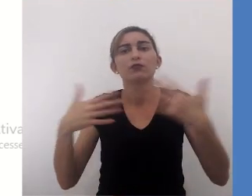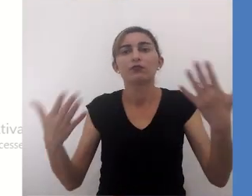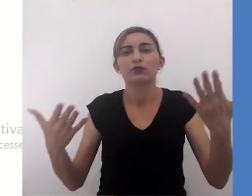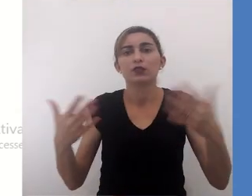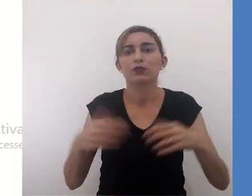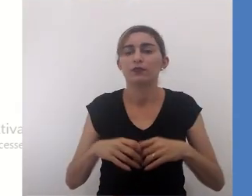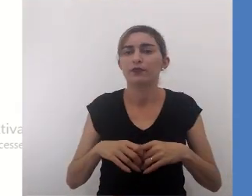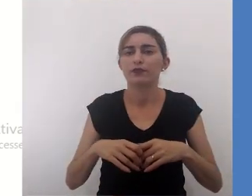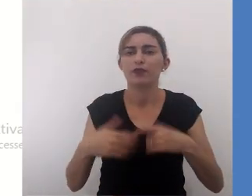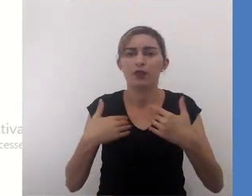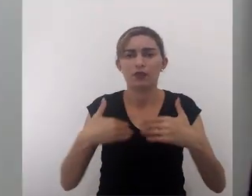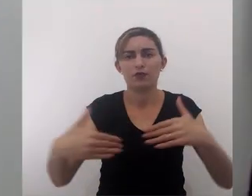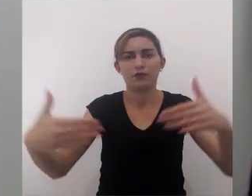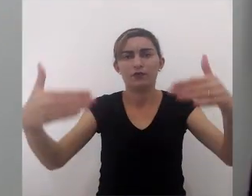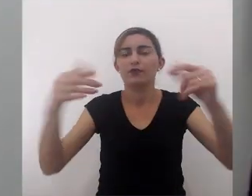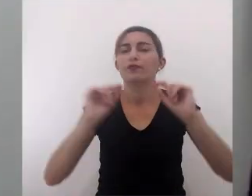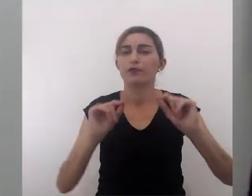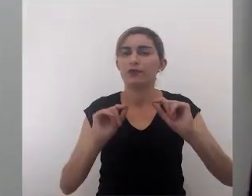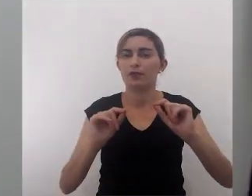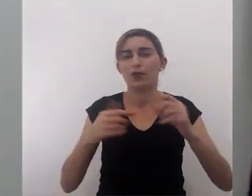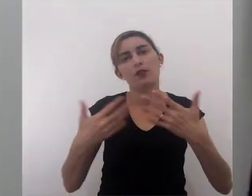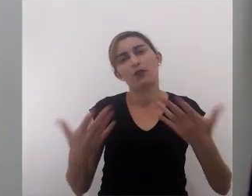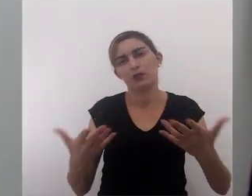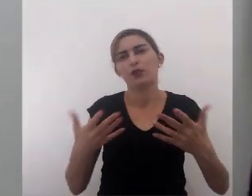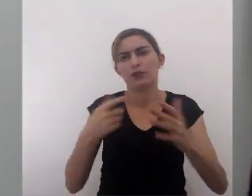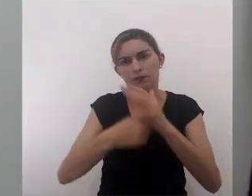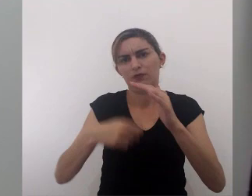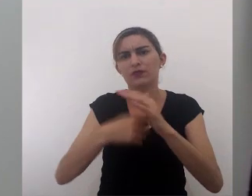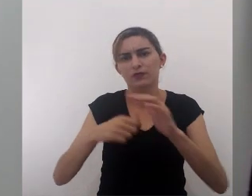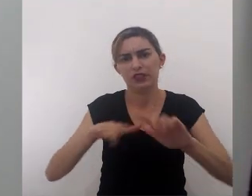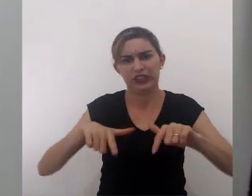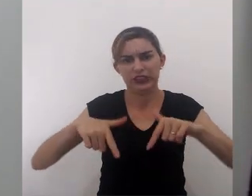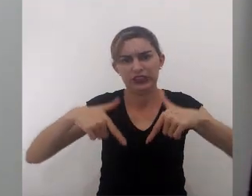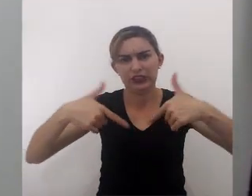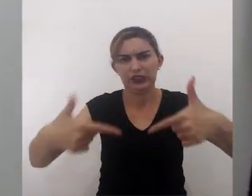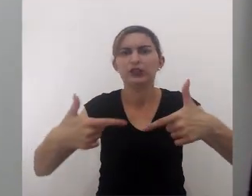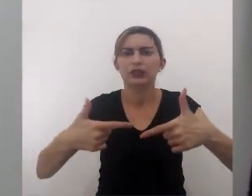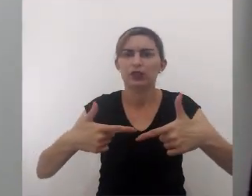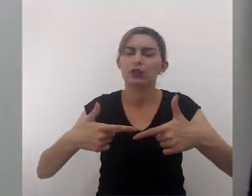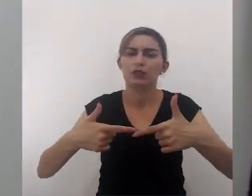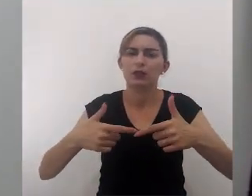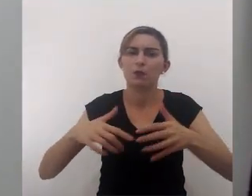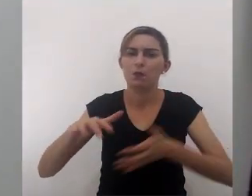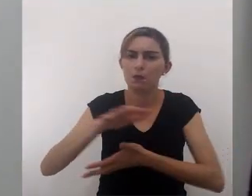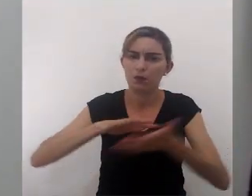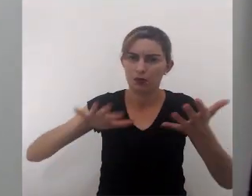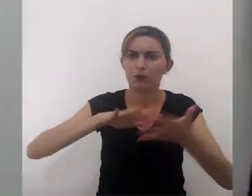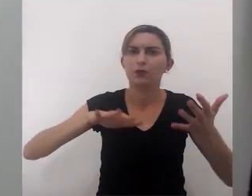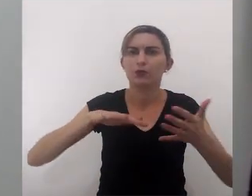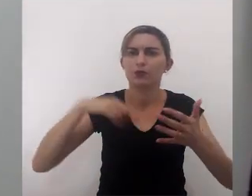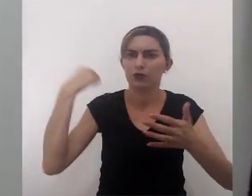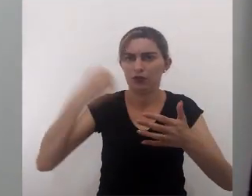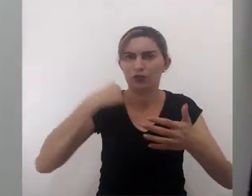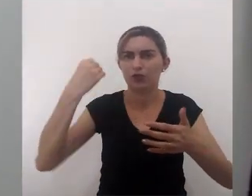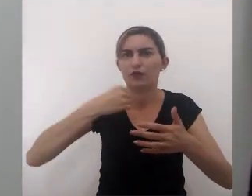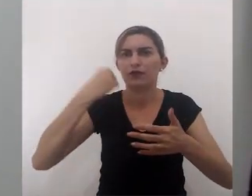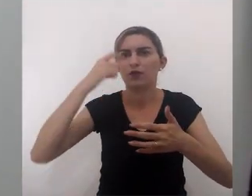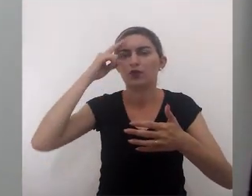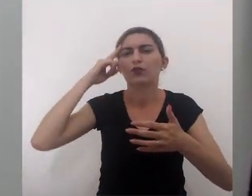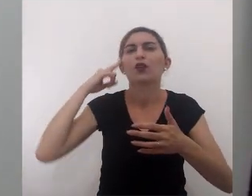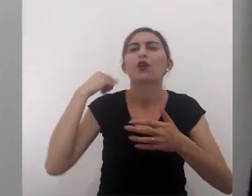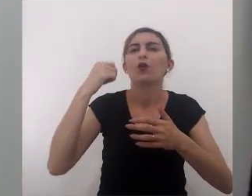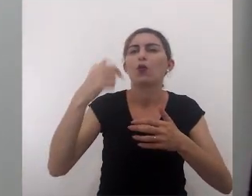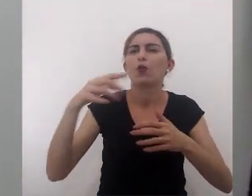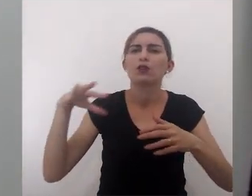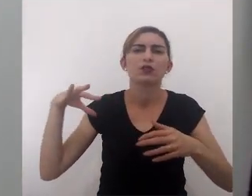nesse sentido, a gente vai. Apesar da intensa mobilização, as revoltas foram